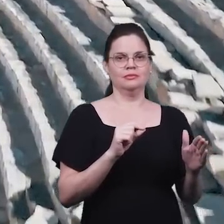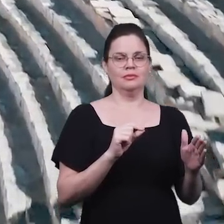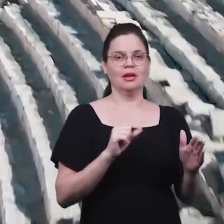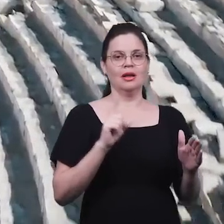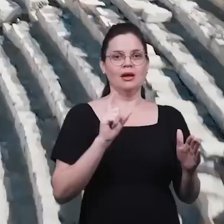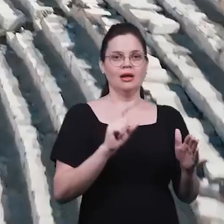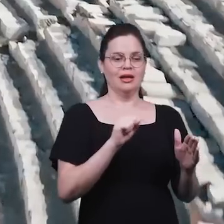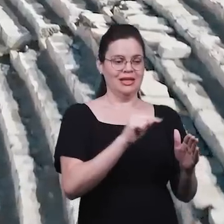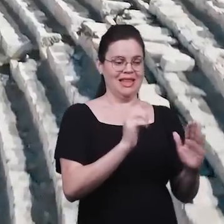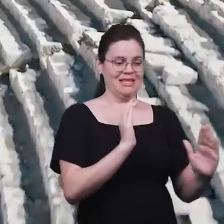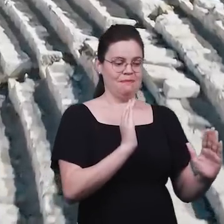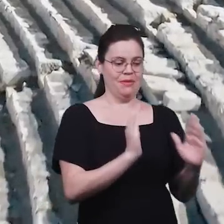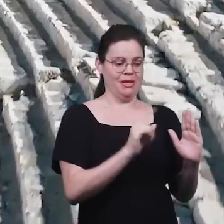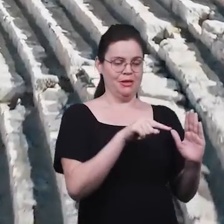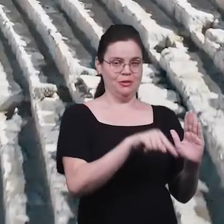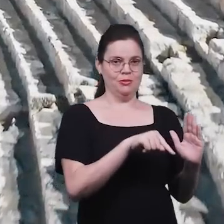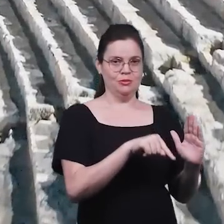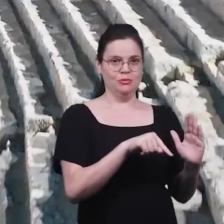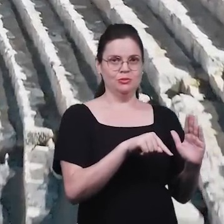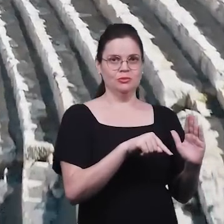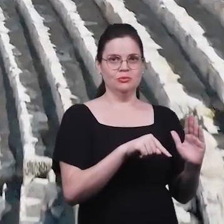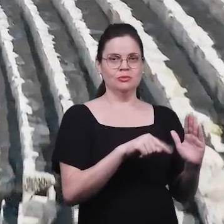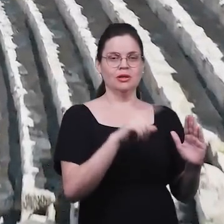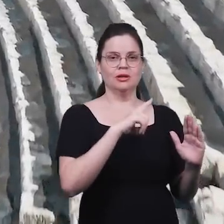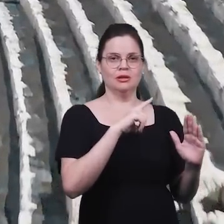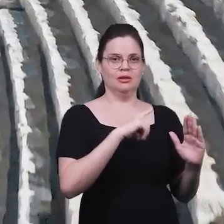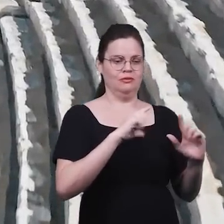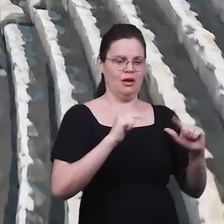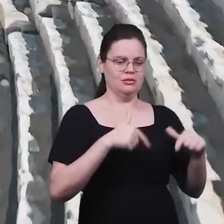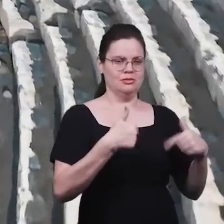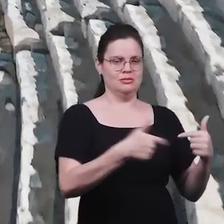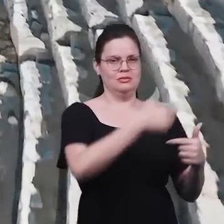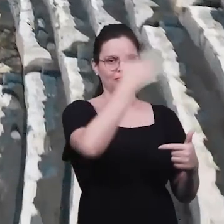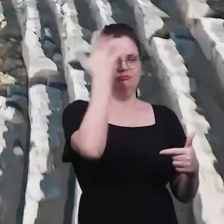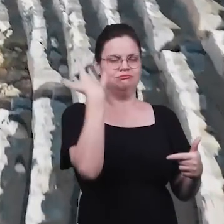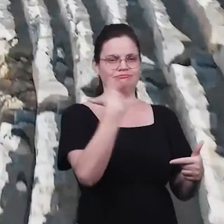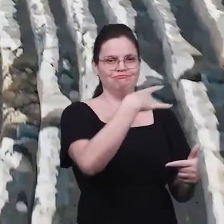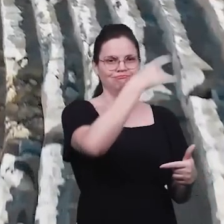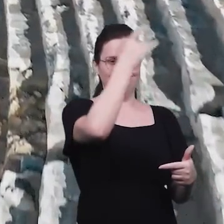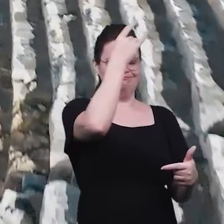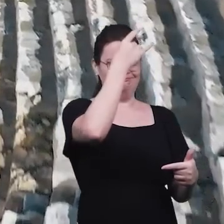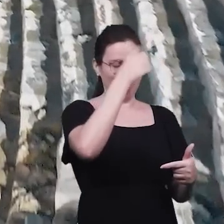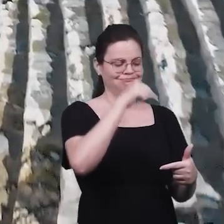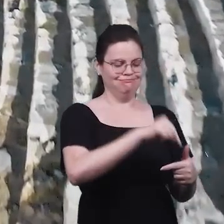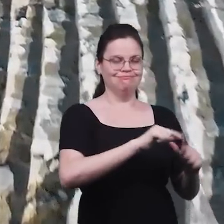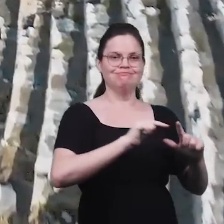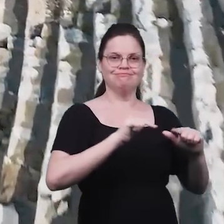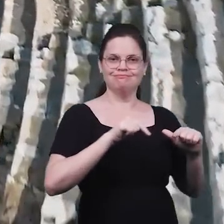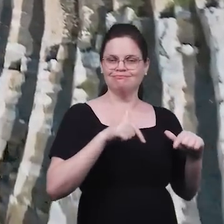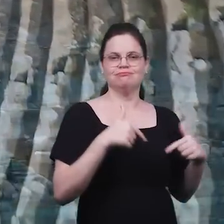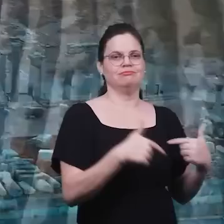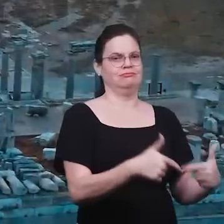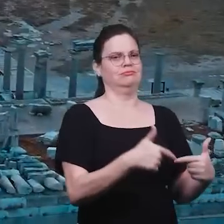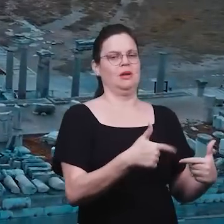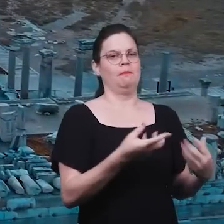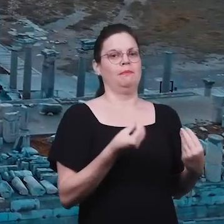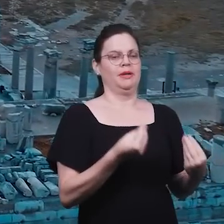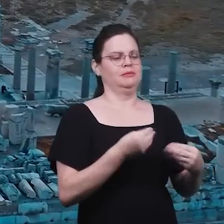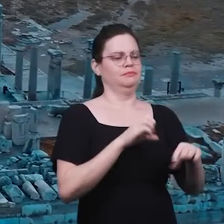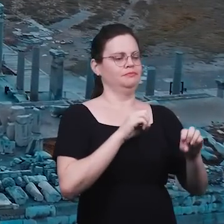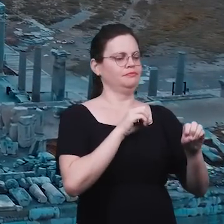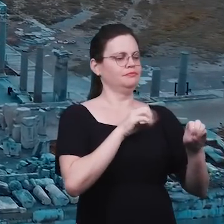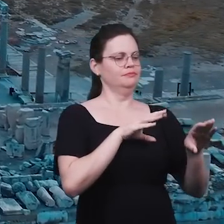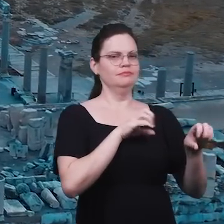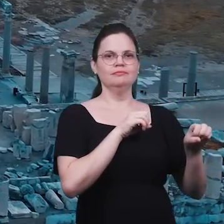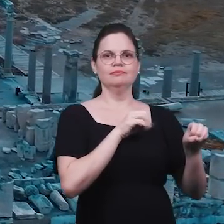real naquele período da operação do Espírito Santo de Deus em trazer ali